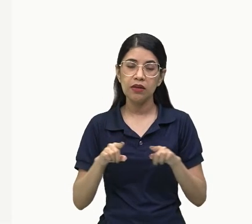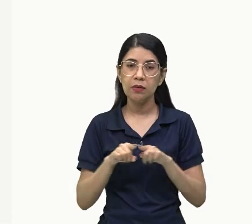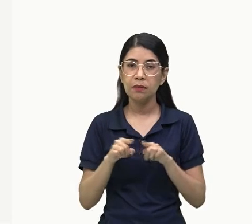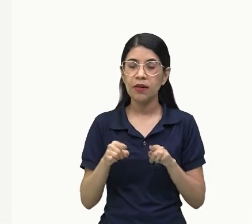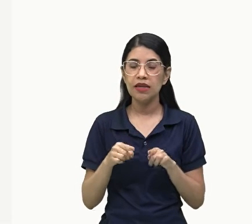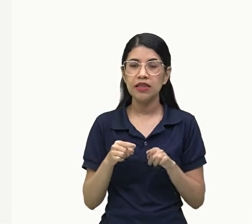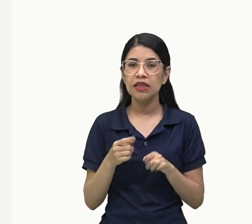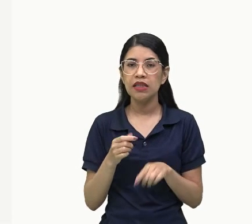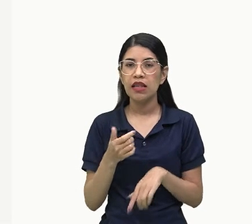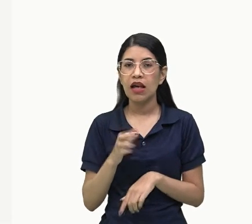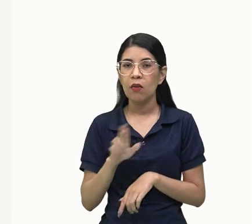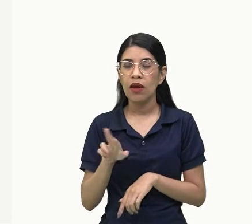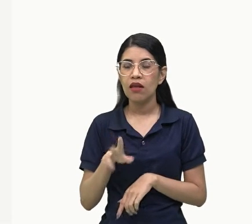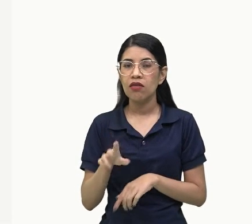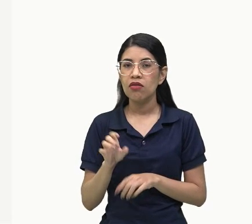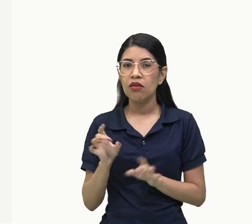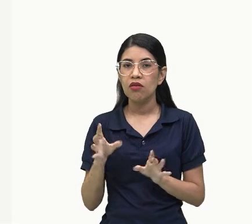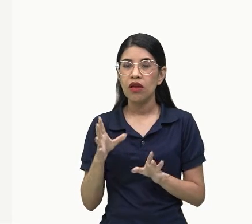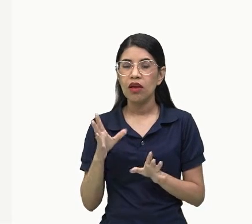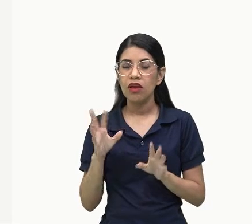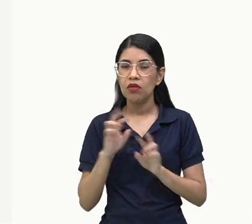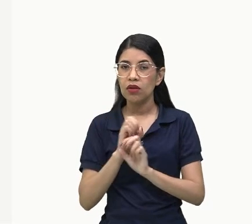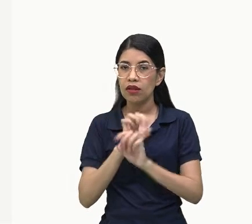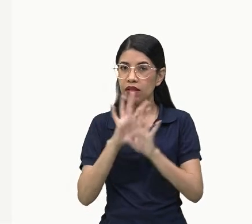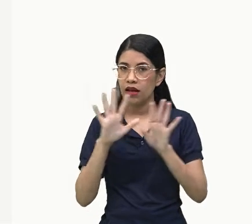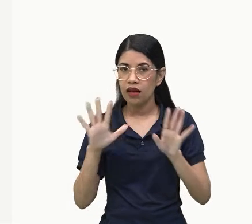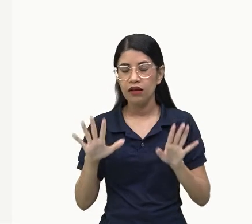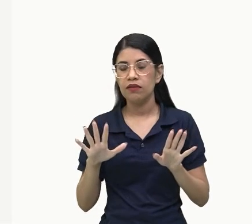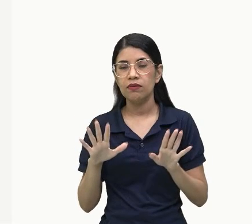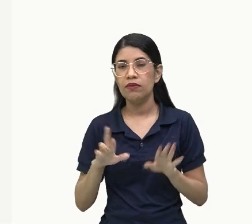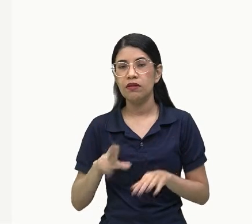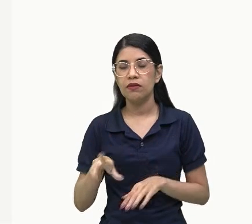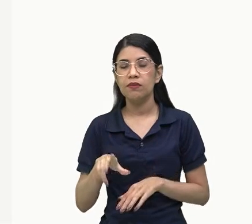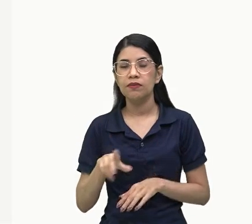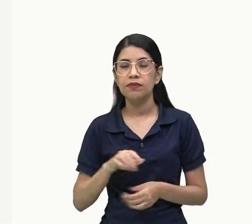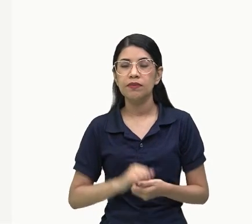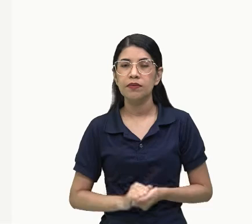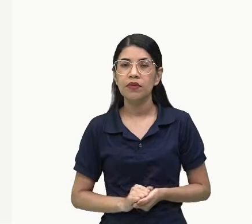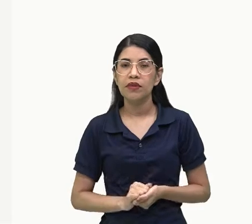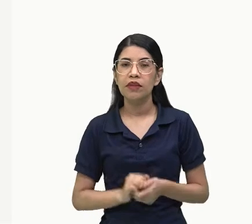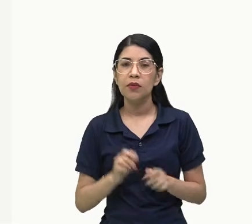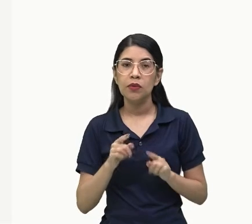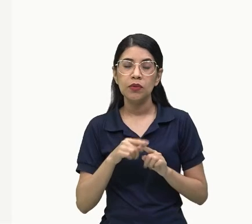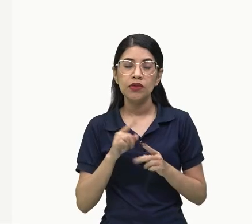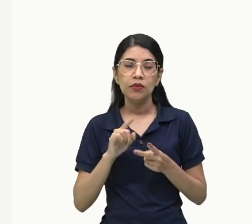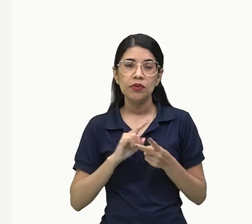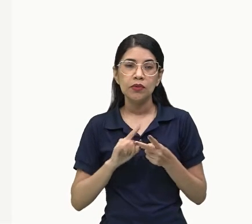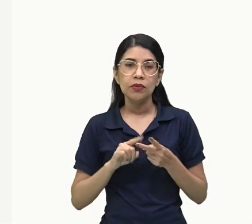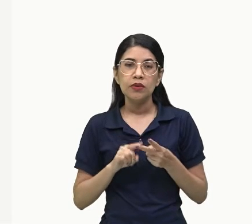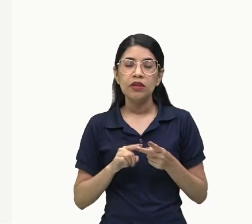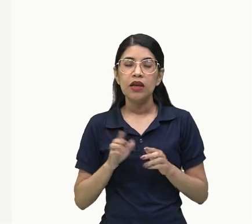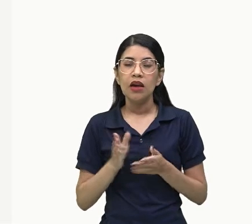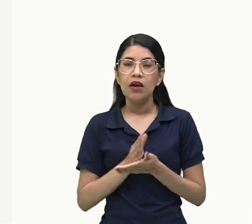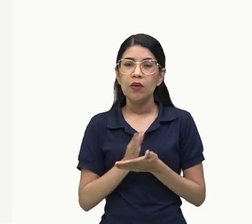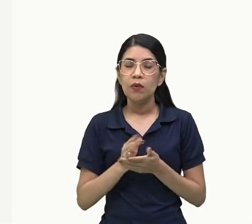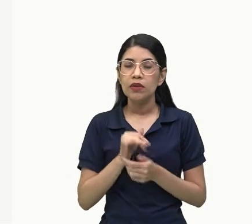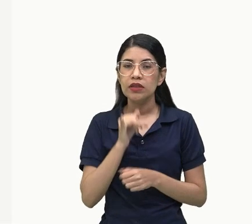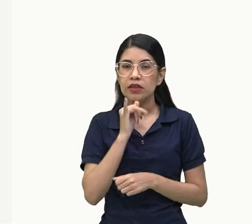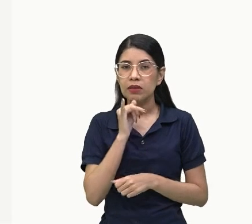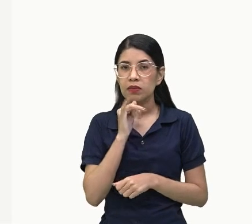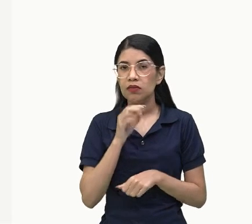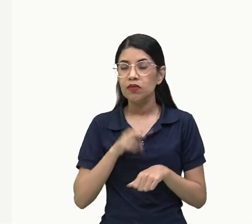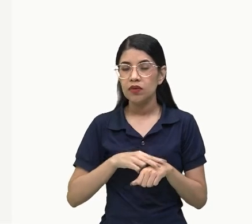nitidez lá quando ele está imerso na água, né? Então nós temos aí esse meio translúcido. Alguns tipos de vidro